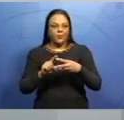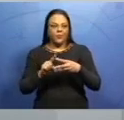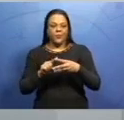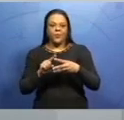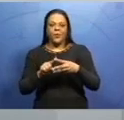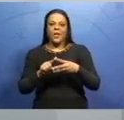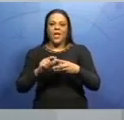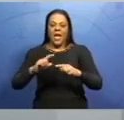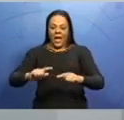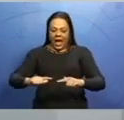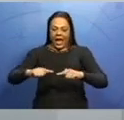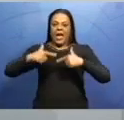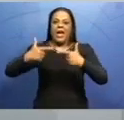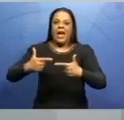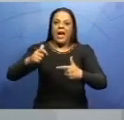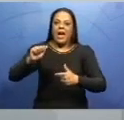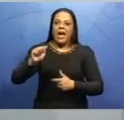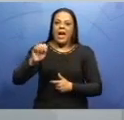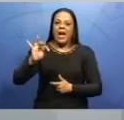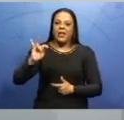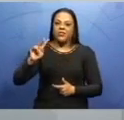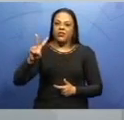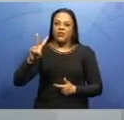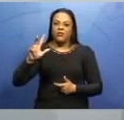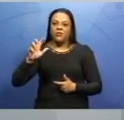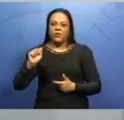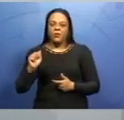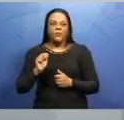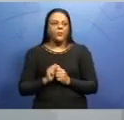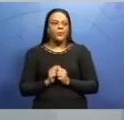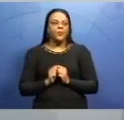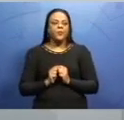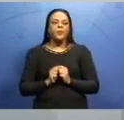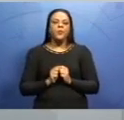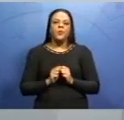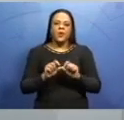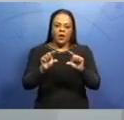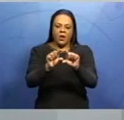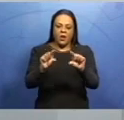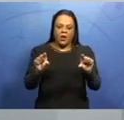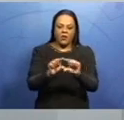Ativa. Qual frase abaixo indica o verbo na voz passiva?